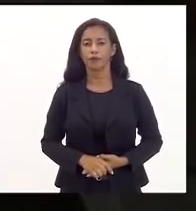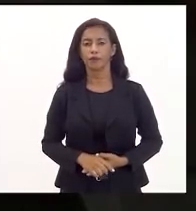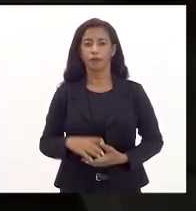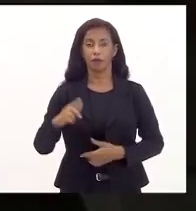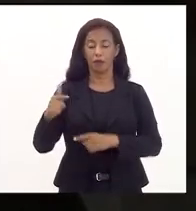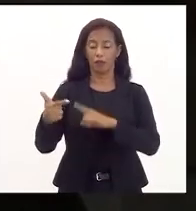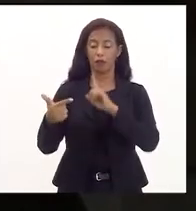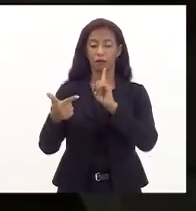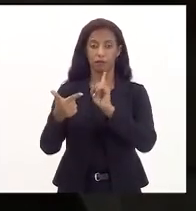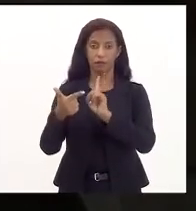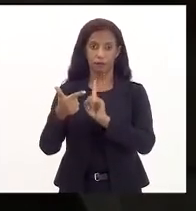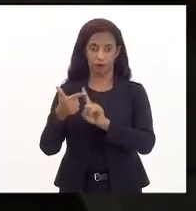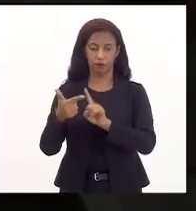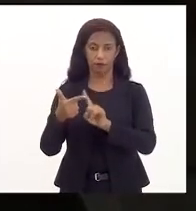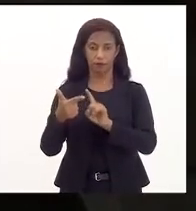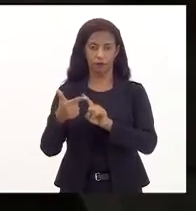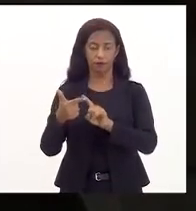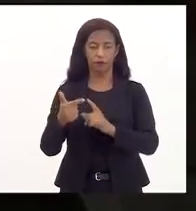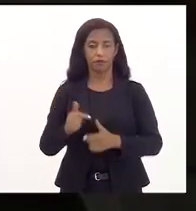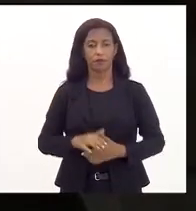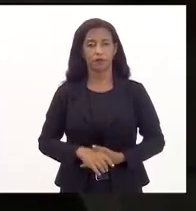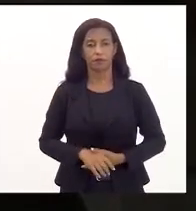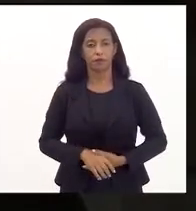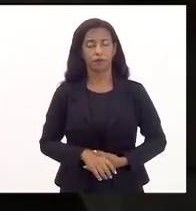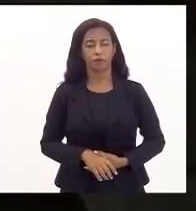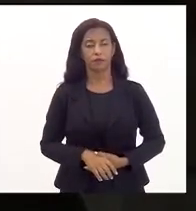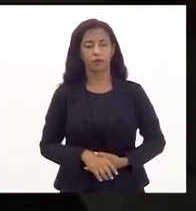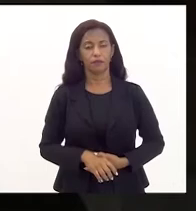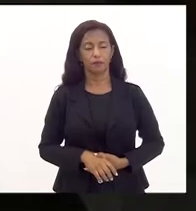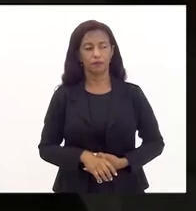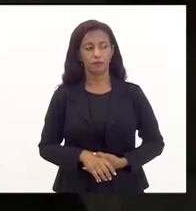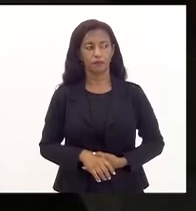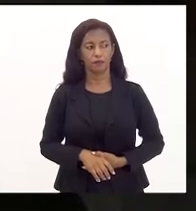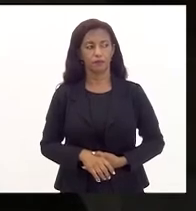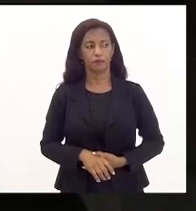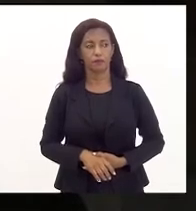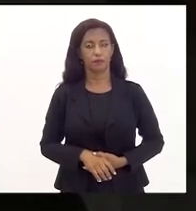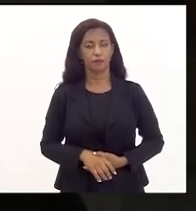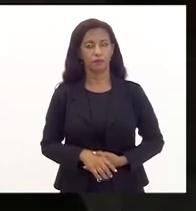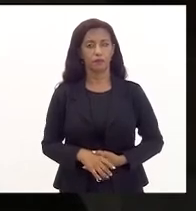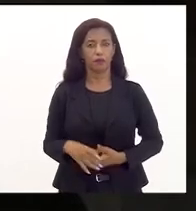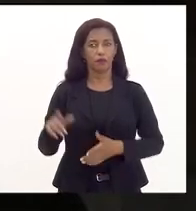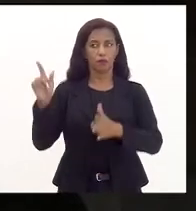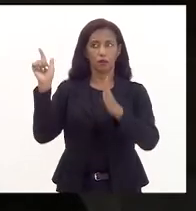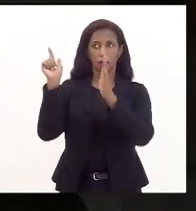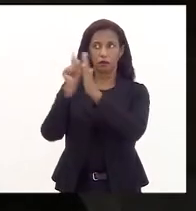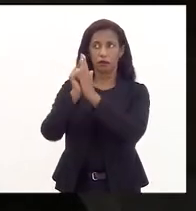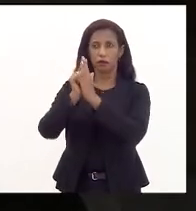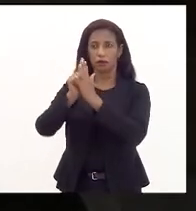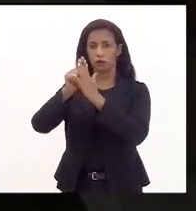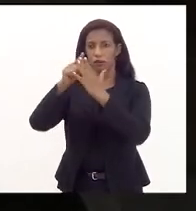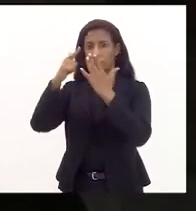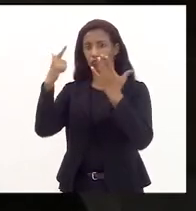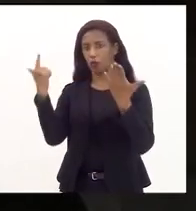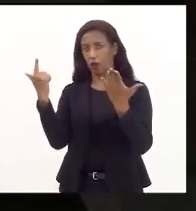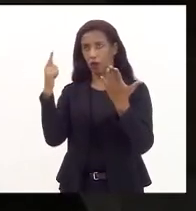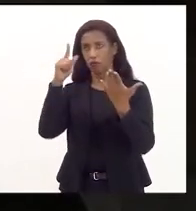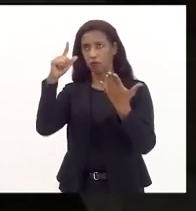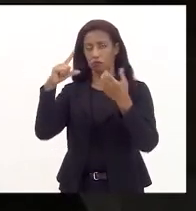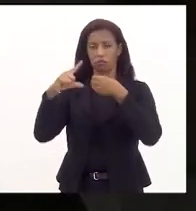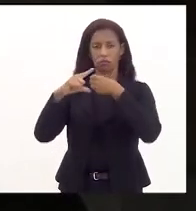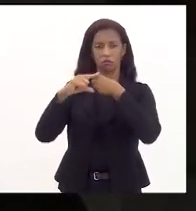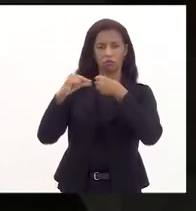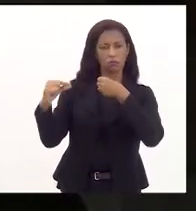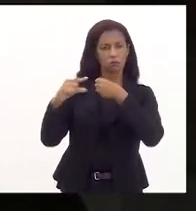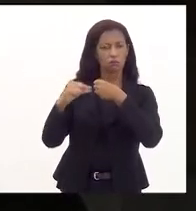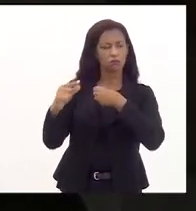Segundo comentário, senhor presidente, é que esta matéria só fala, esse artigo só